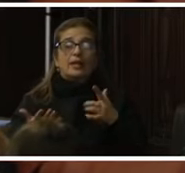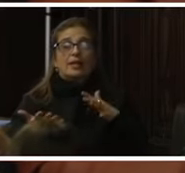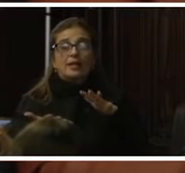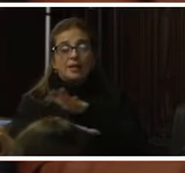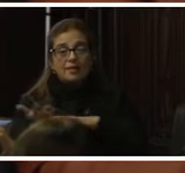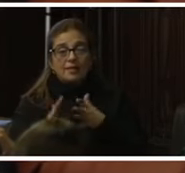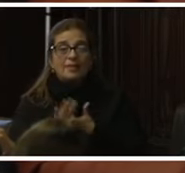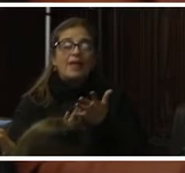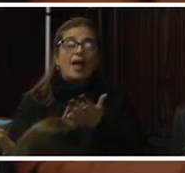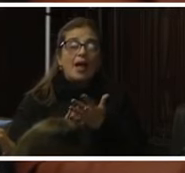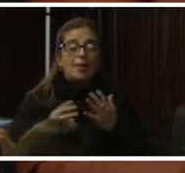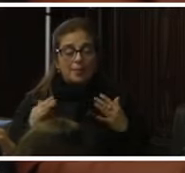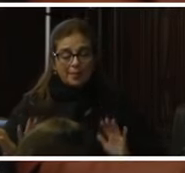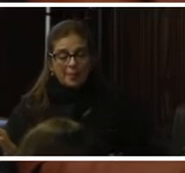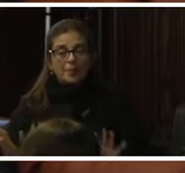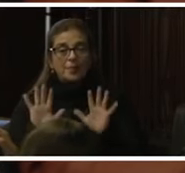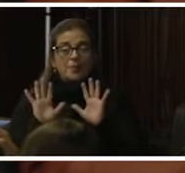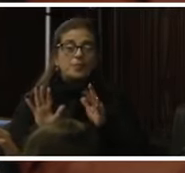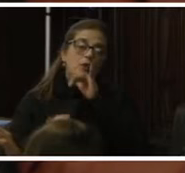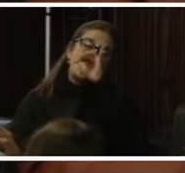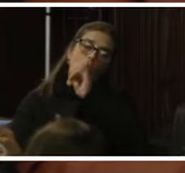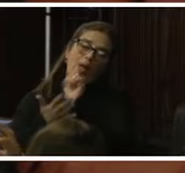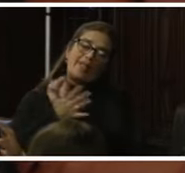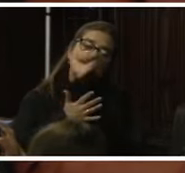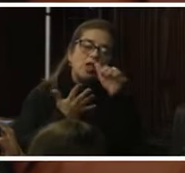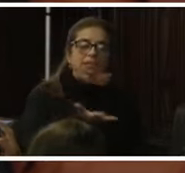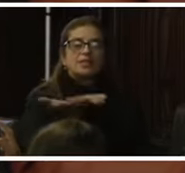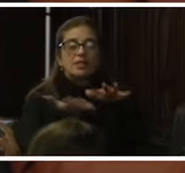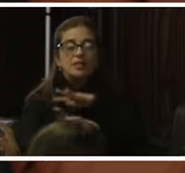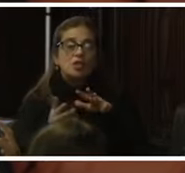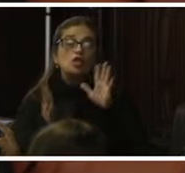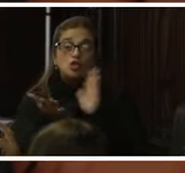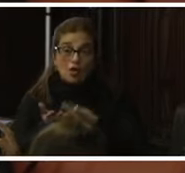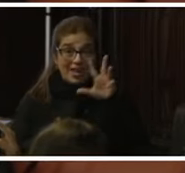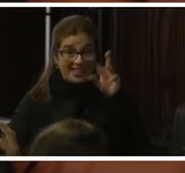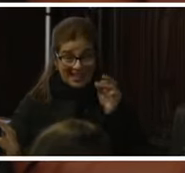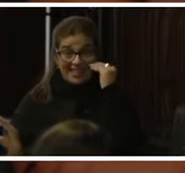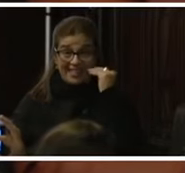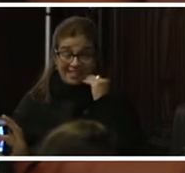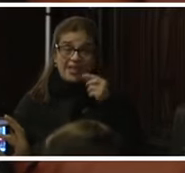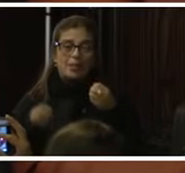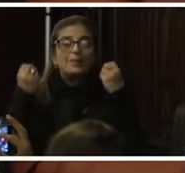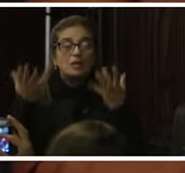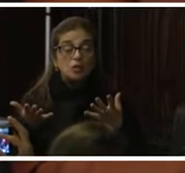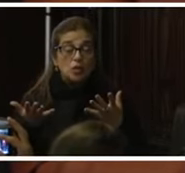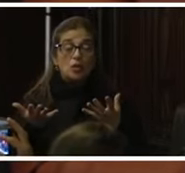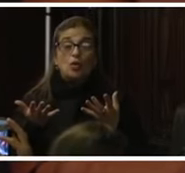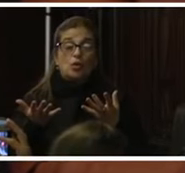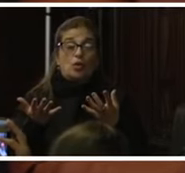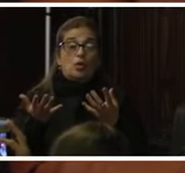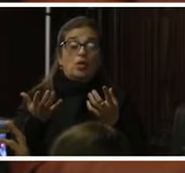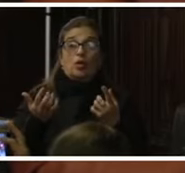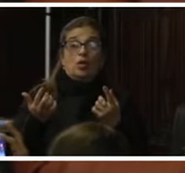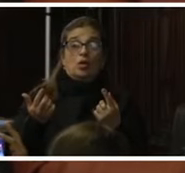fazer aqui há um relato é do acontecimento do dia 30 é que aconteceu contra nós por